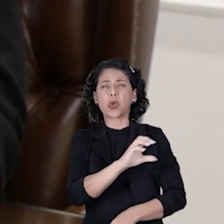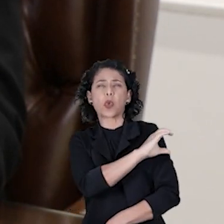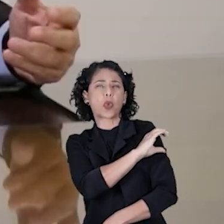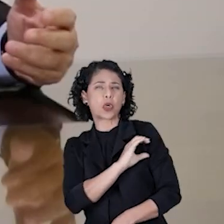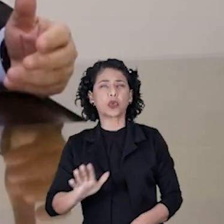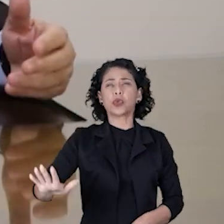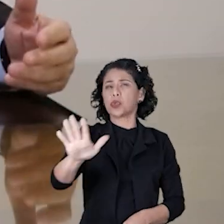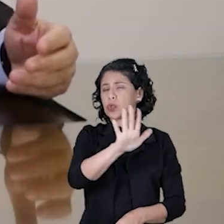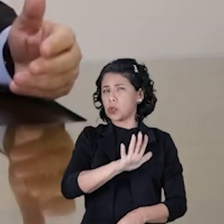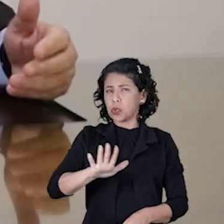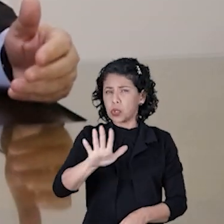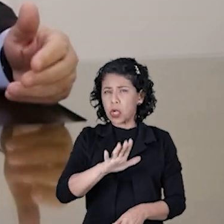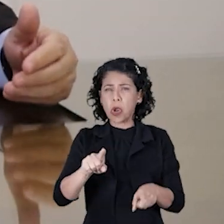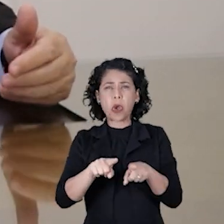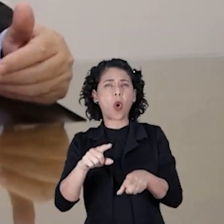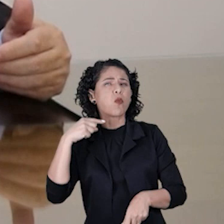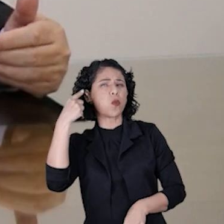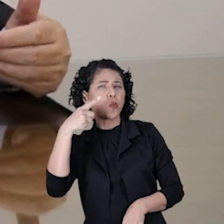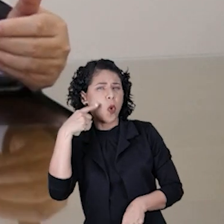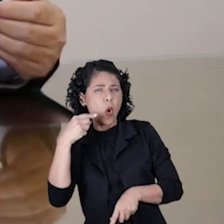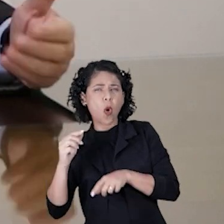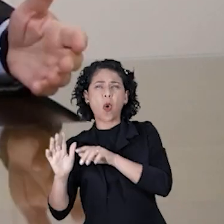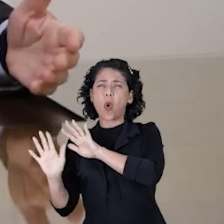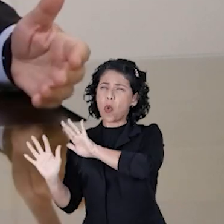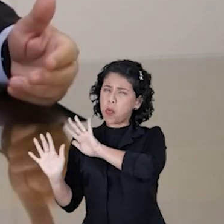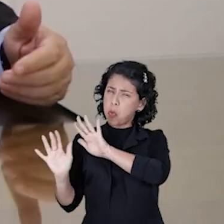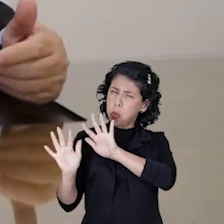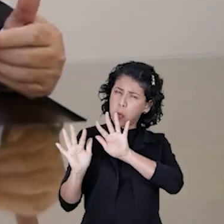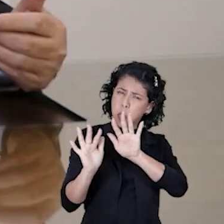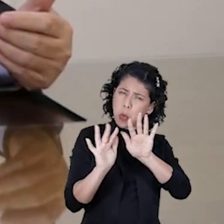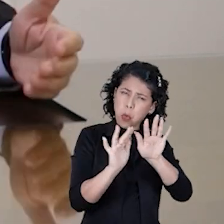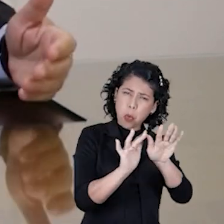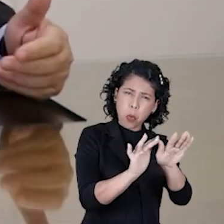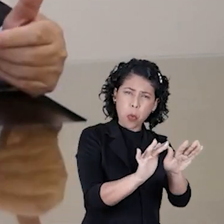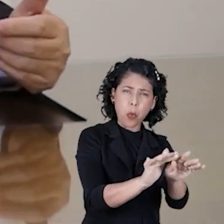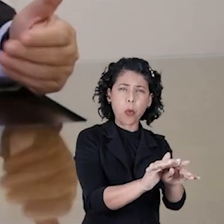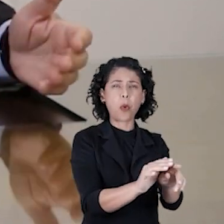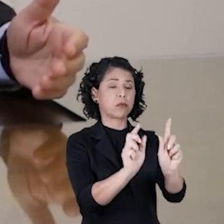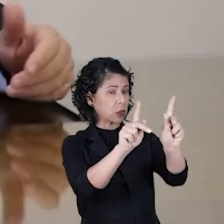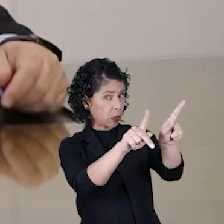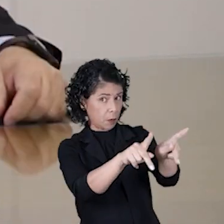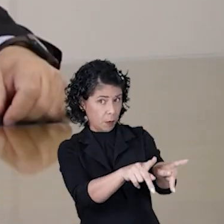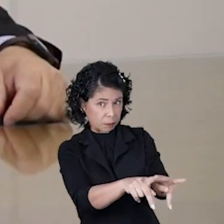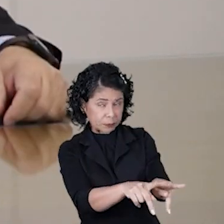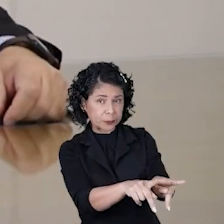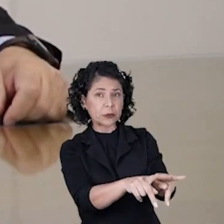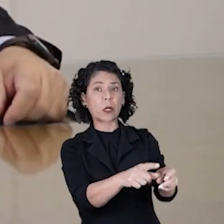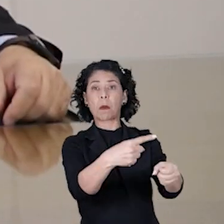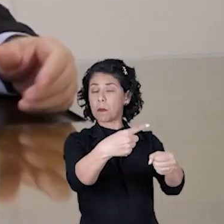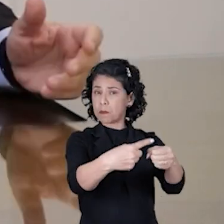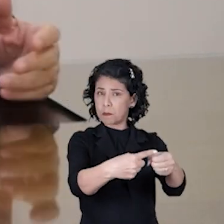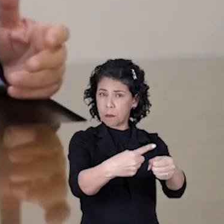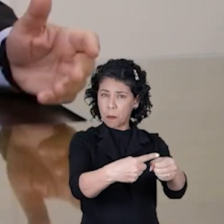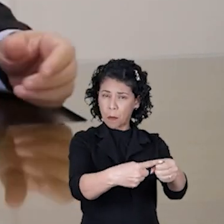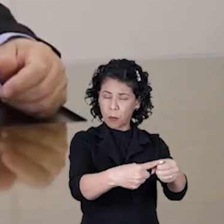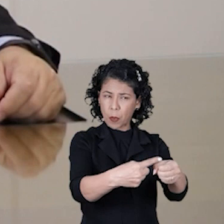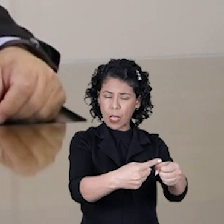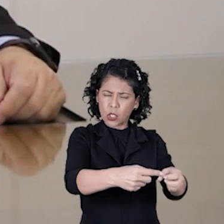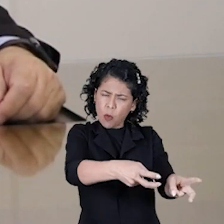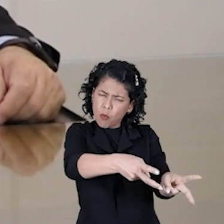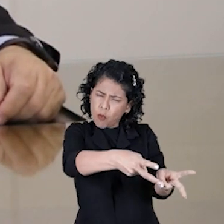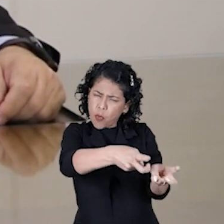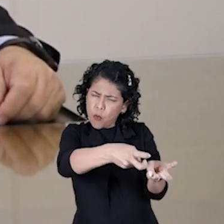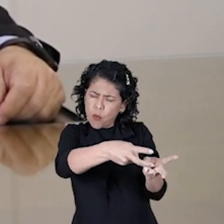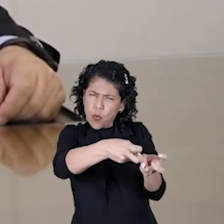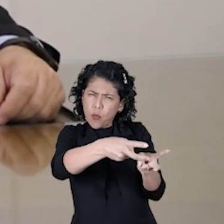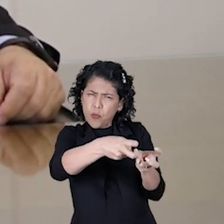aferir presencialmente com a ida do presidente, do vice-presidente, do corregedor-geral e